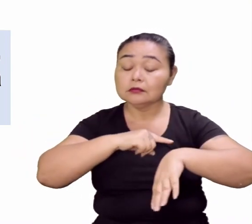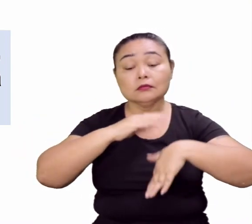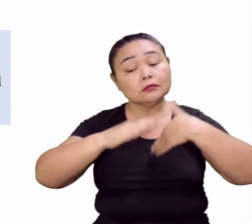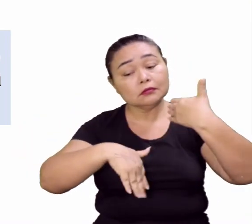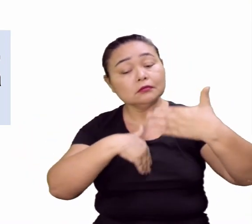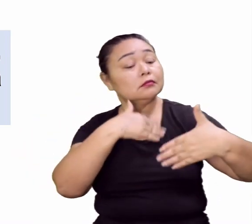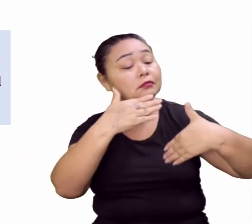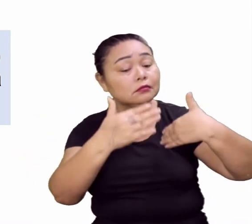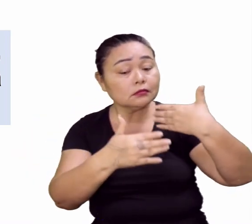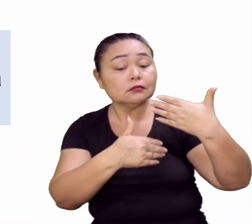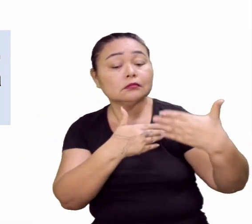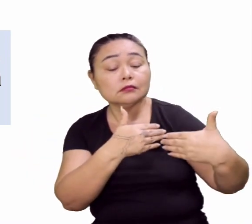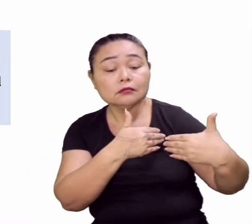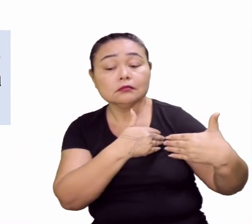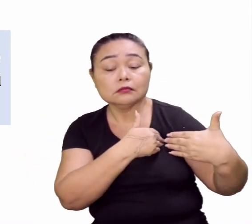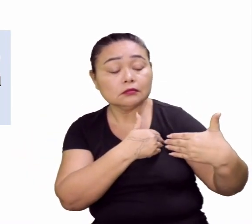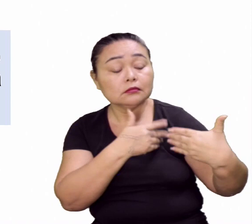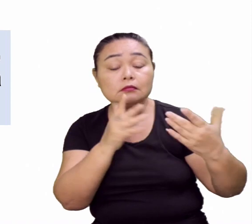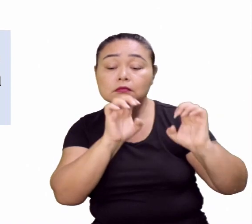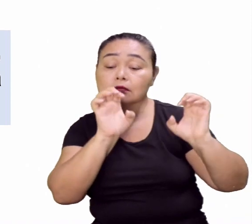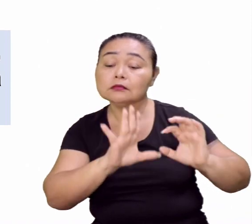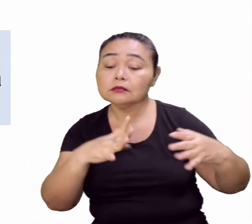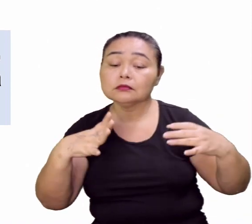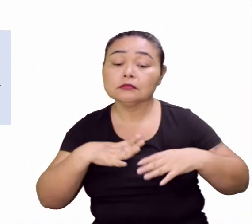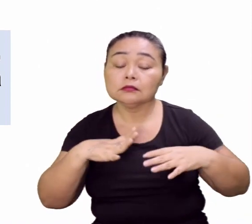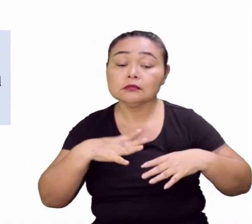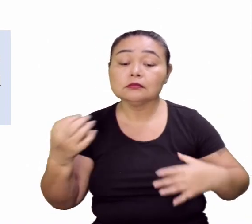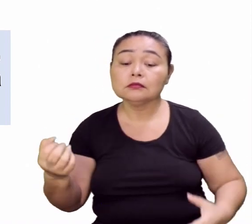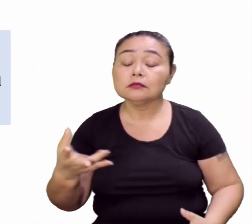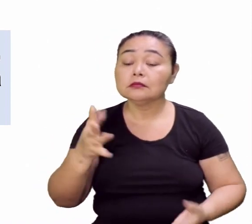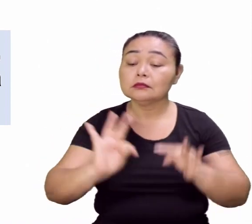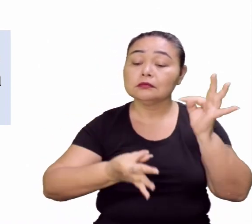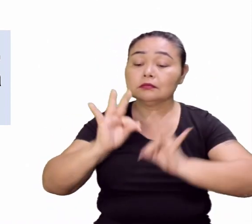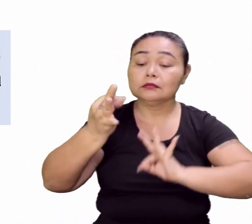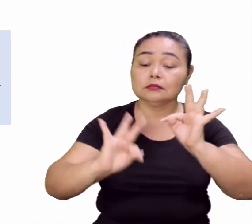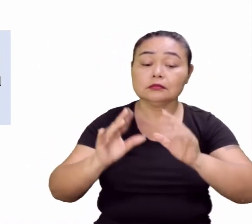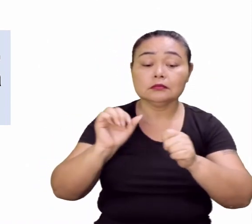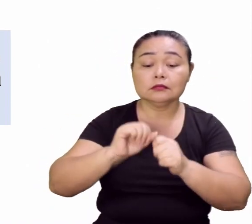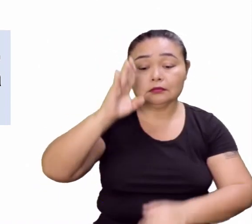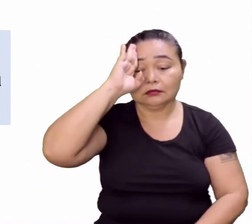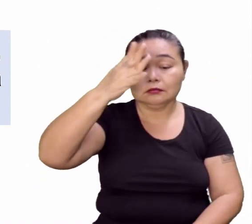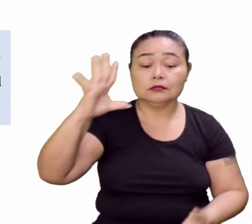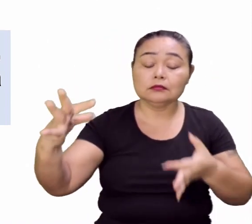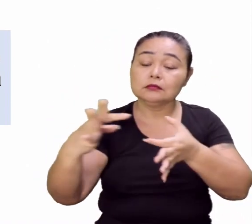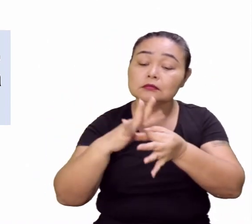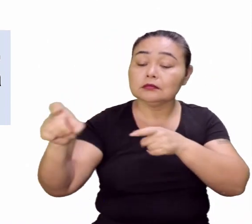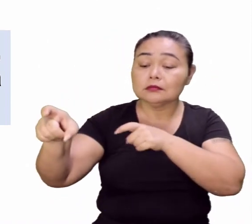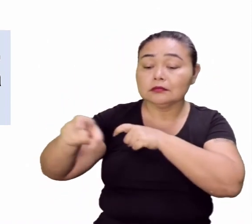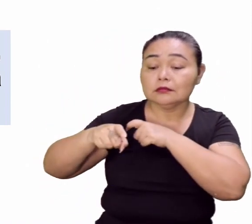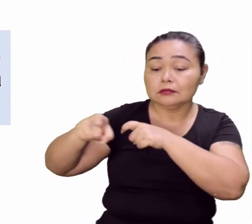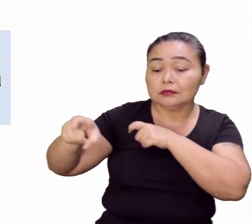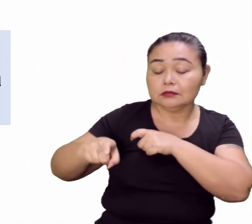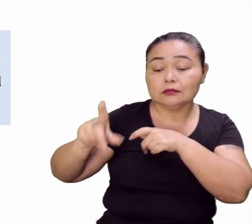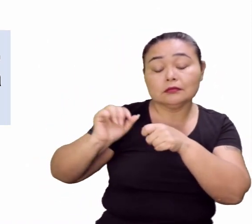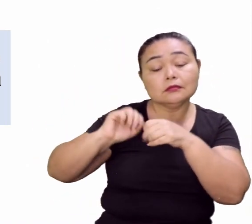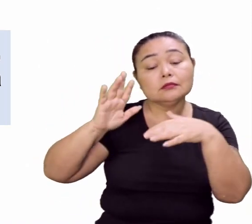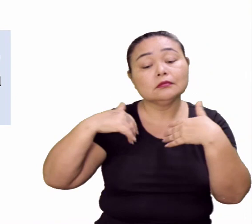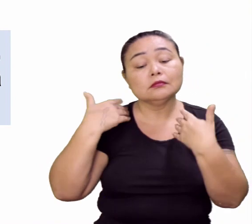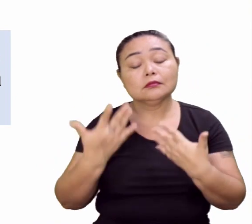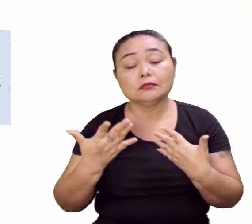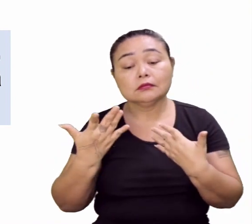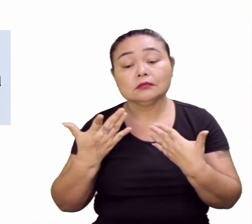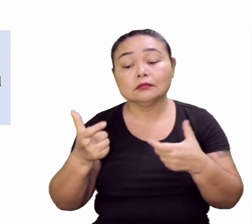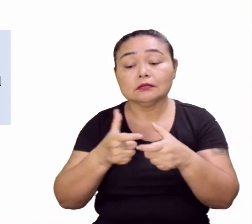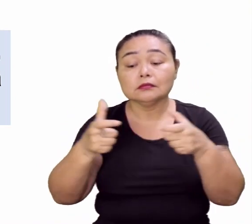aí, daquela estrutura de cidade, as inovações tecnológicas, principalmente ligadas à agricultura, que a gente vai observar